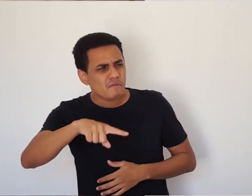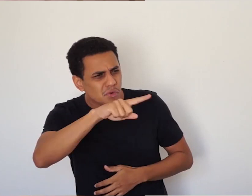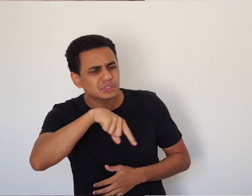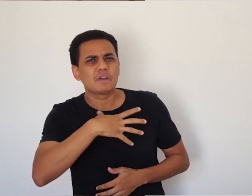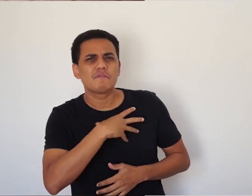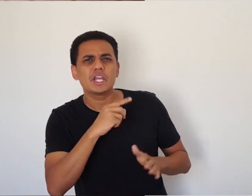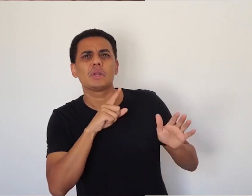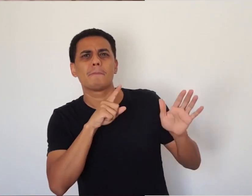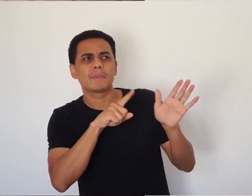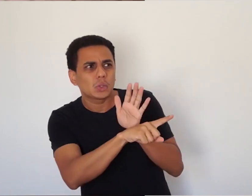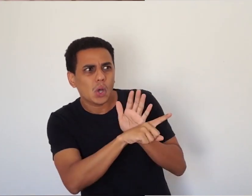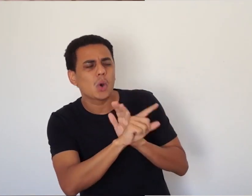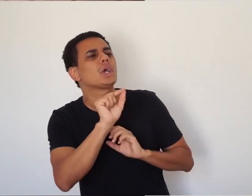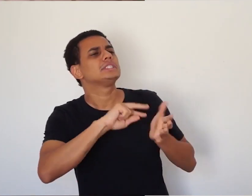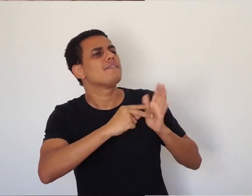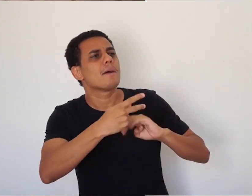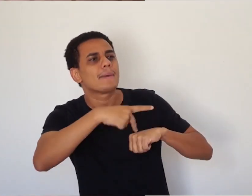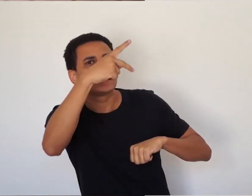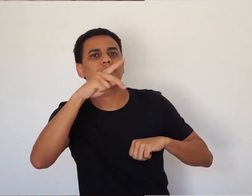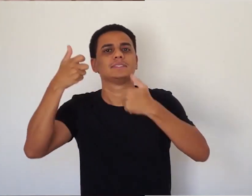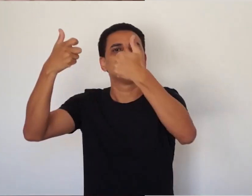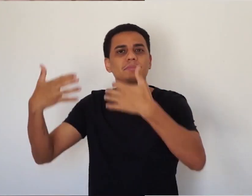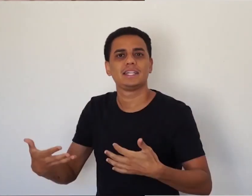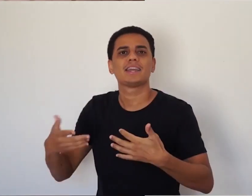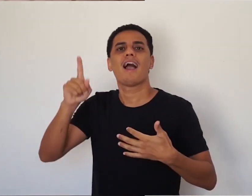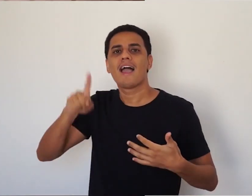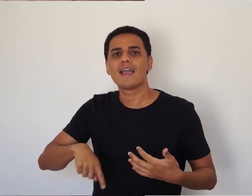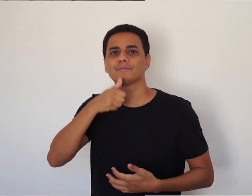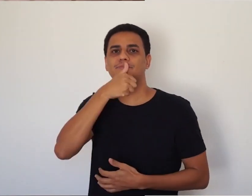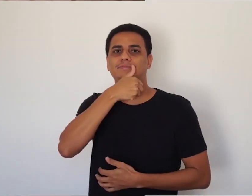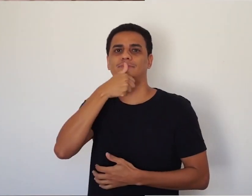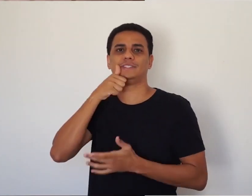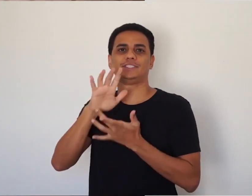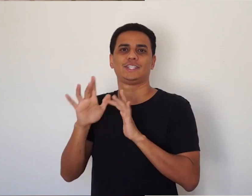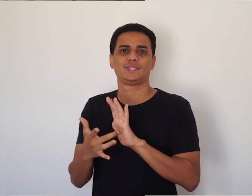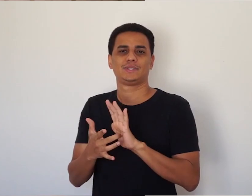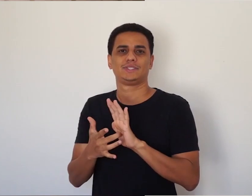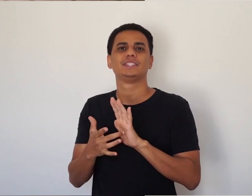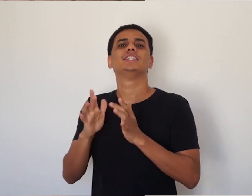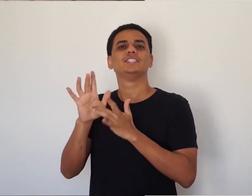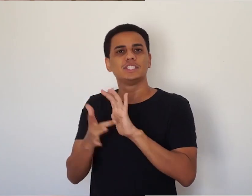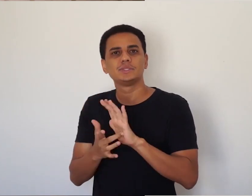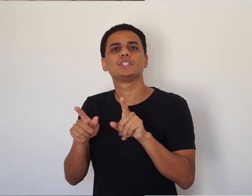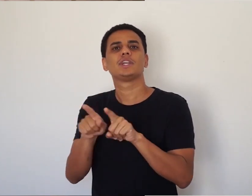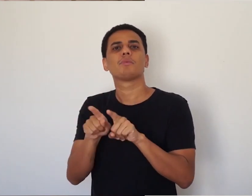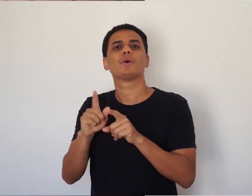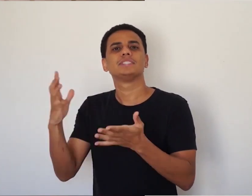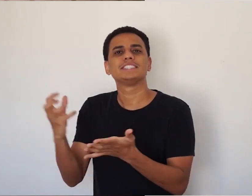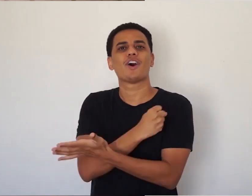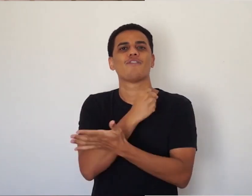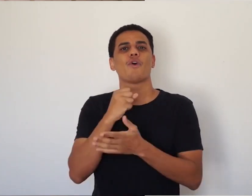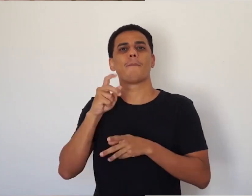lhe perguntarem o que significa essa cerimônia, responda-lhe: é o sacrifício da Páscoa ao Senhor, que passou sobre as casas